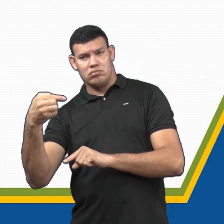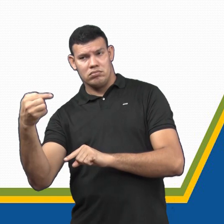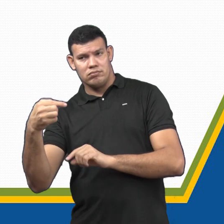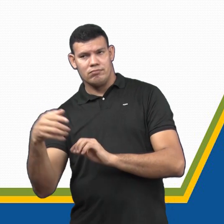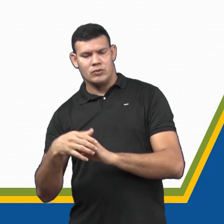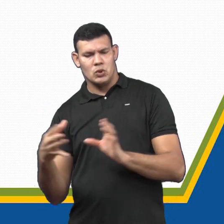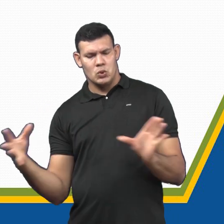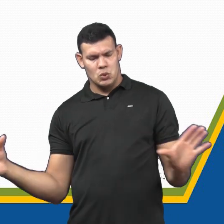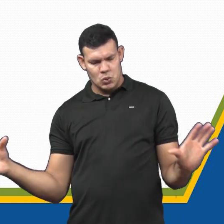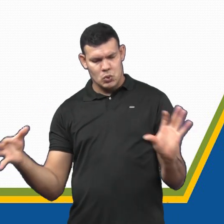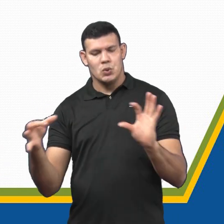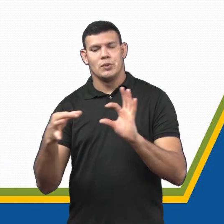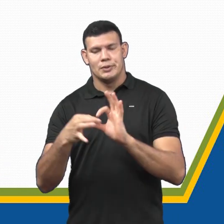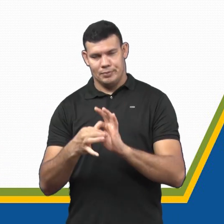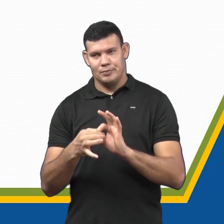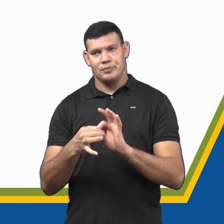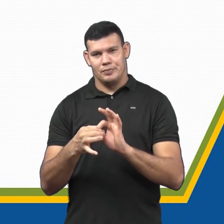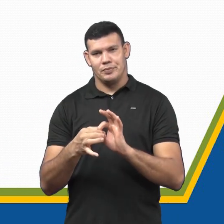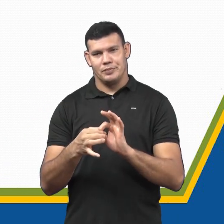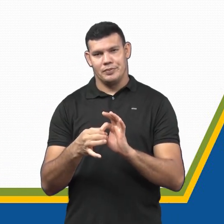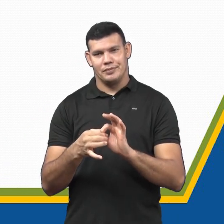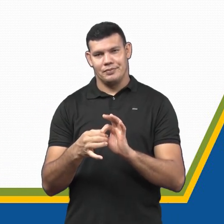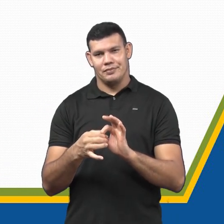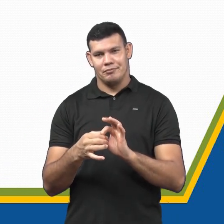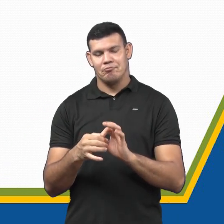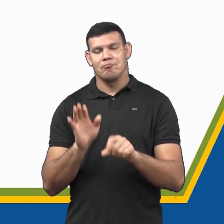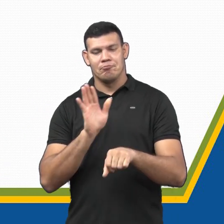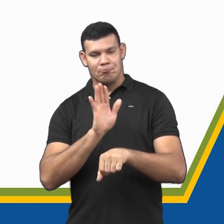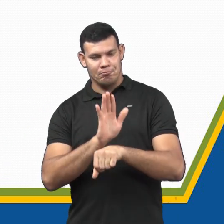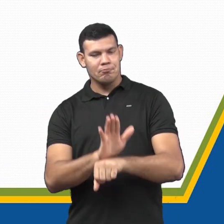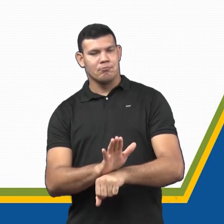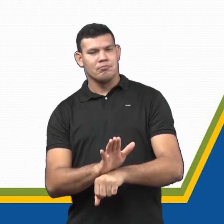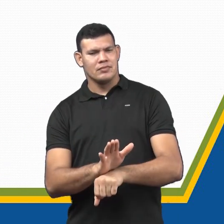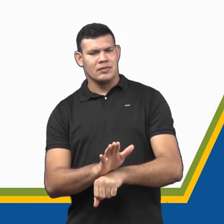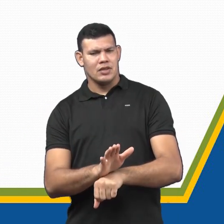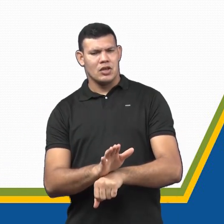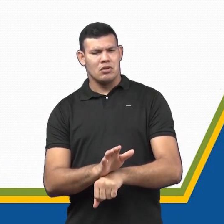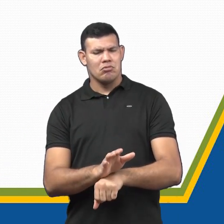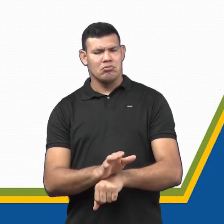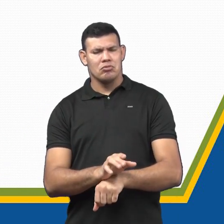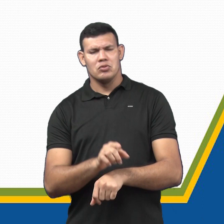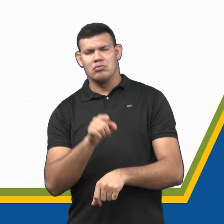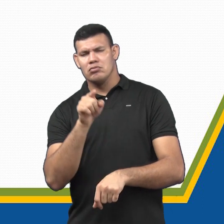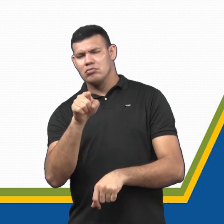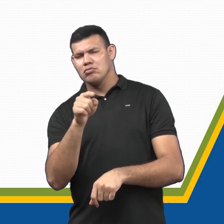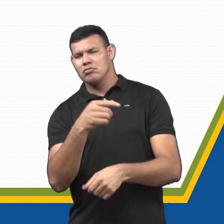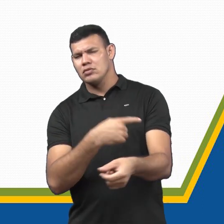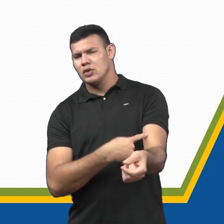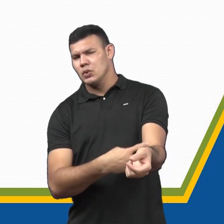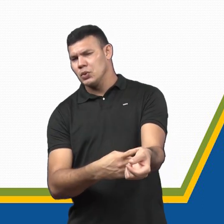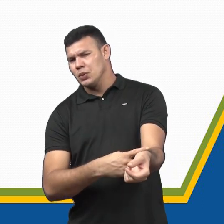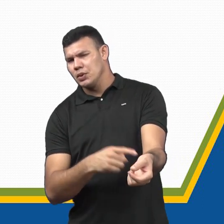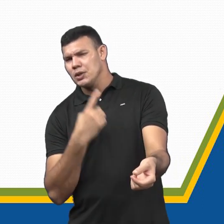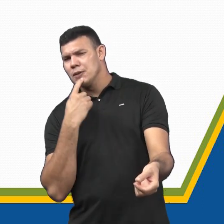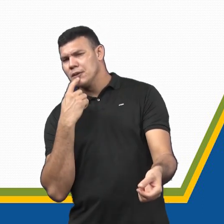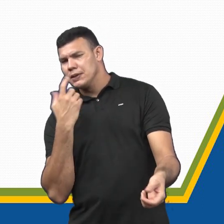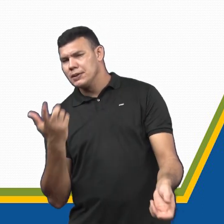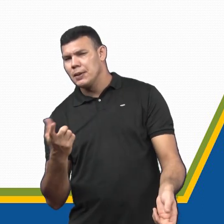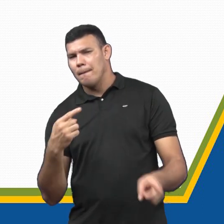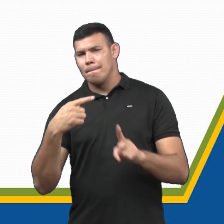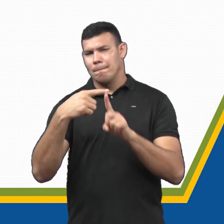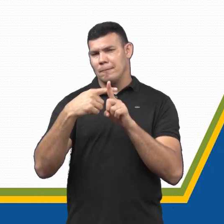faz uma junção desses dois sistemas que vai ajudar a determinar se o nosso sangue ele é positivo,